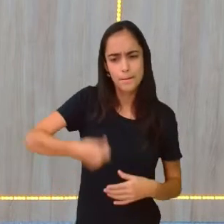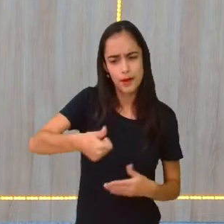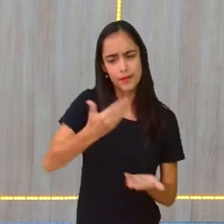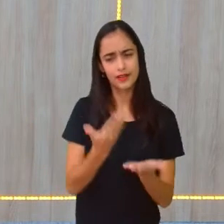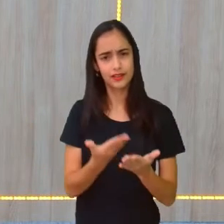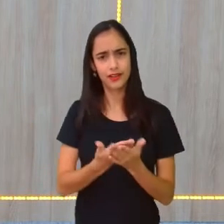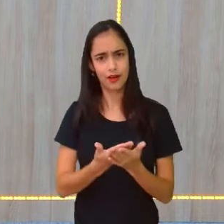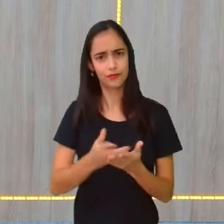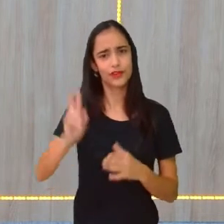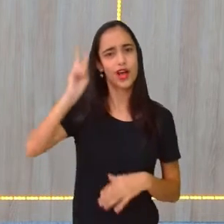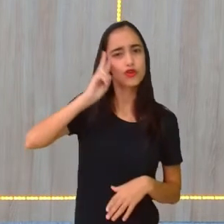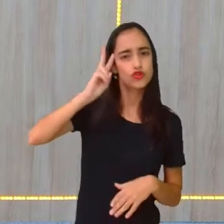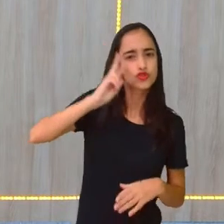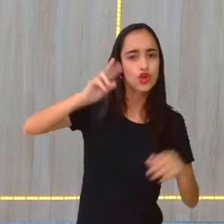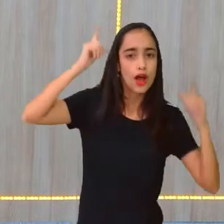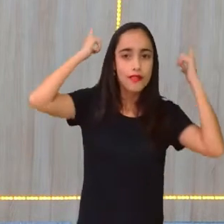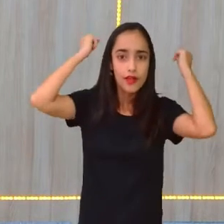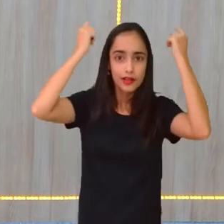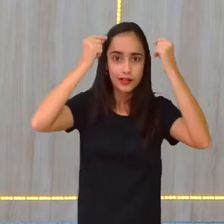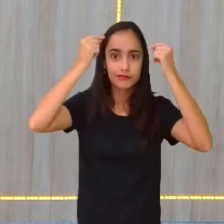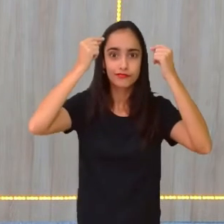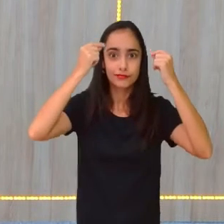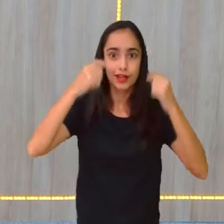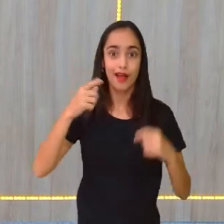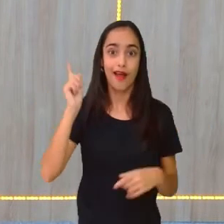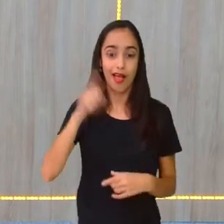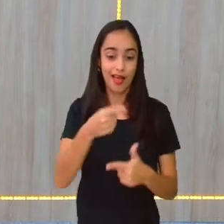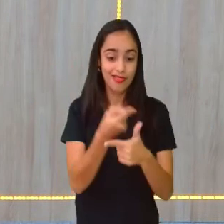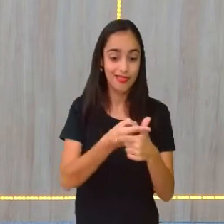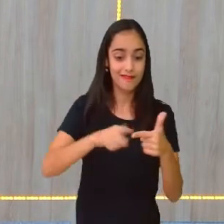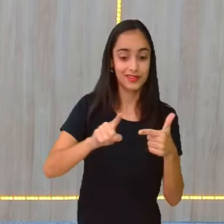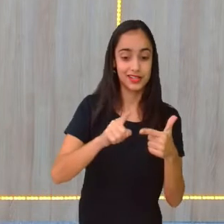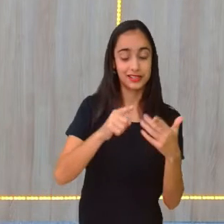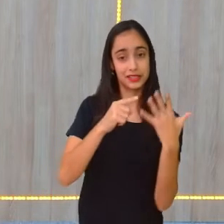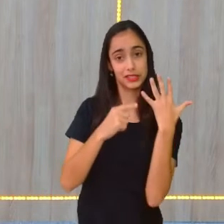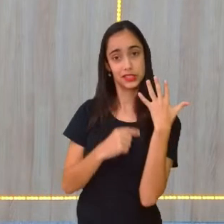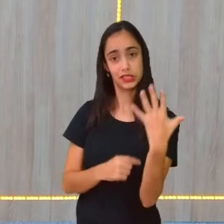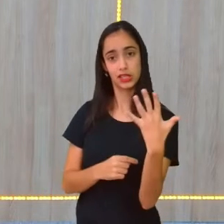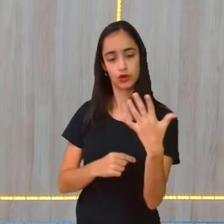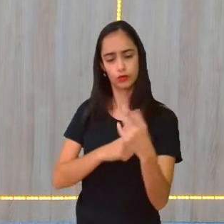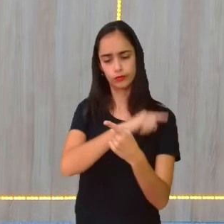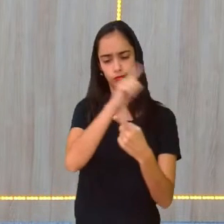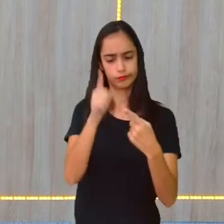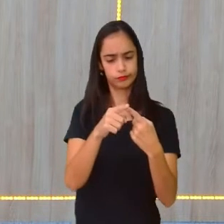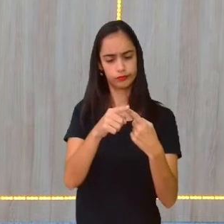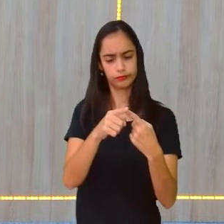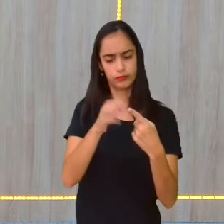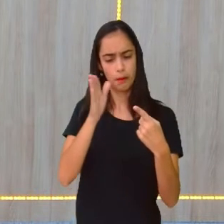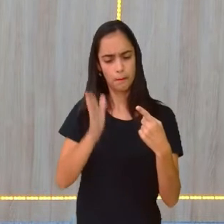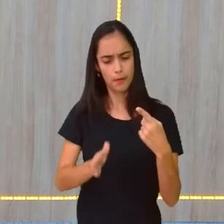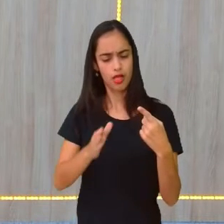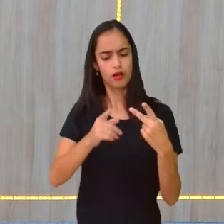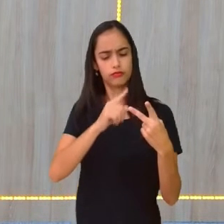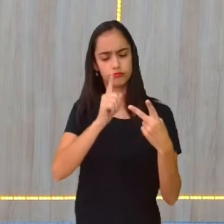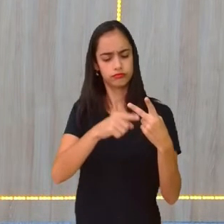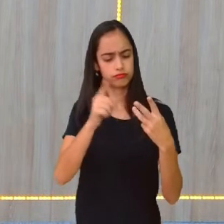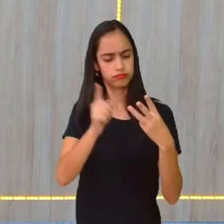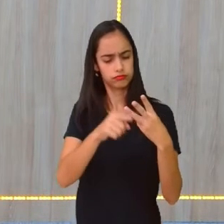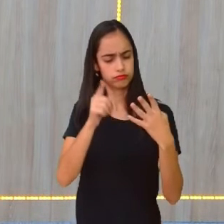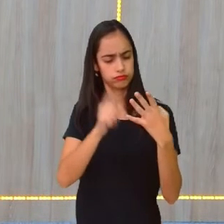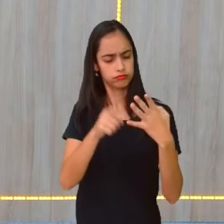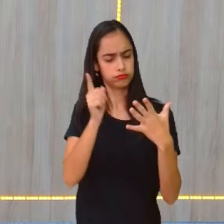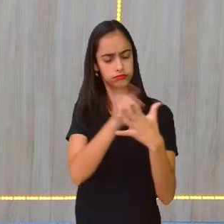história da Grécia ela se divide em 5 períodos. O período pré-homérico, o homérico, o arcaico,